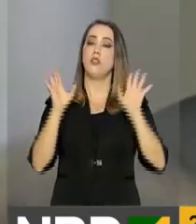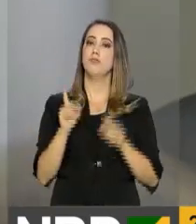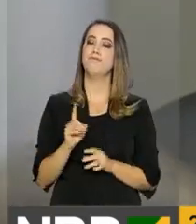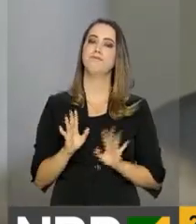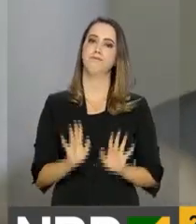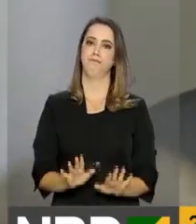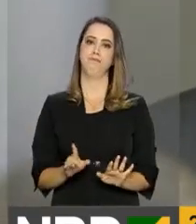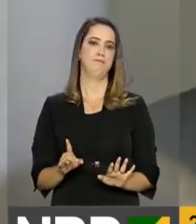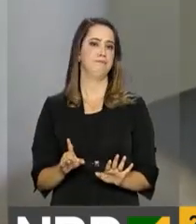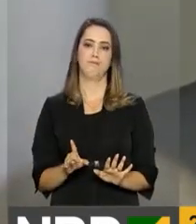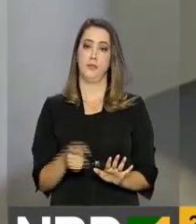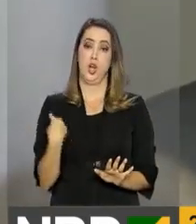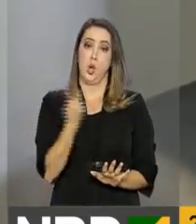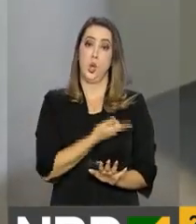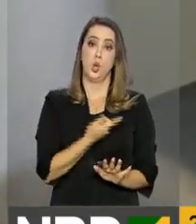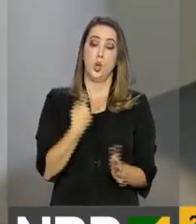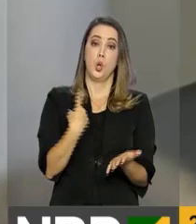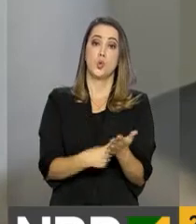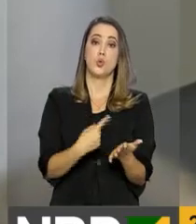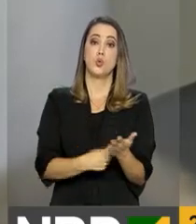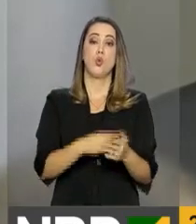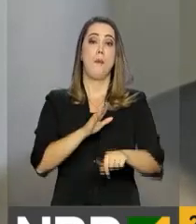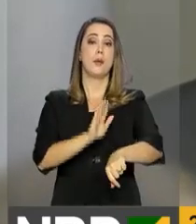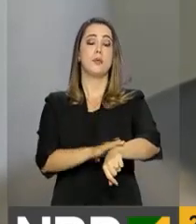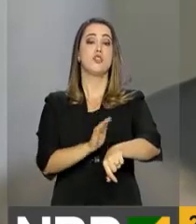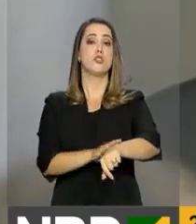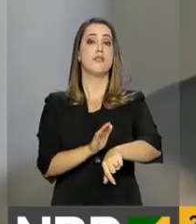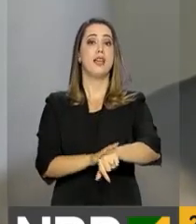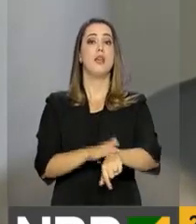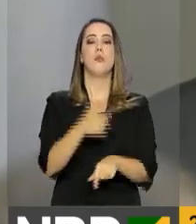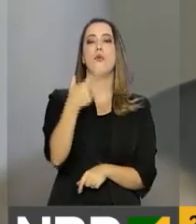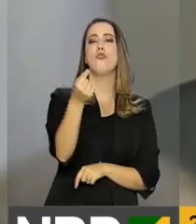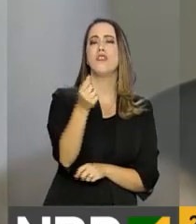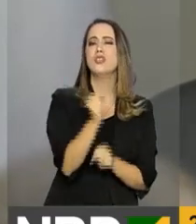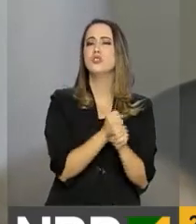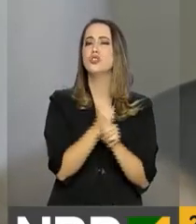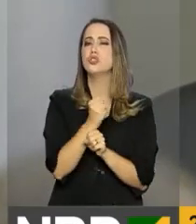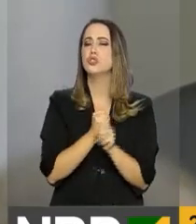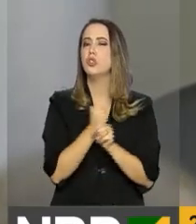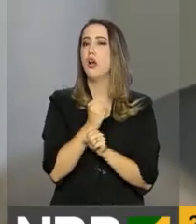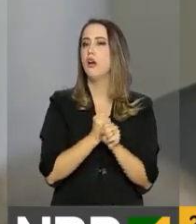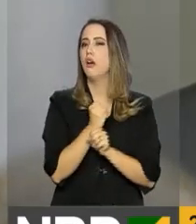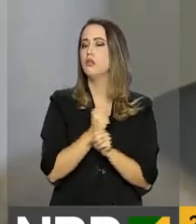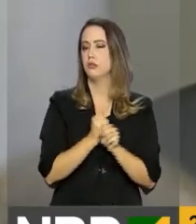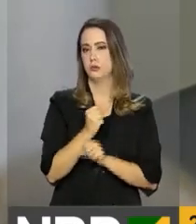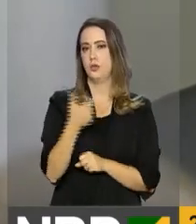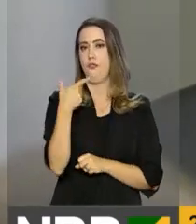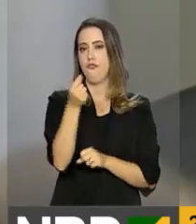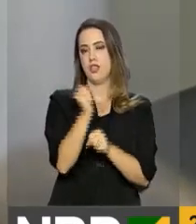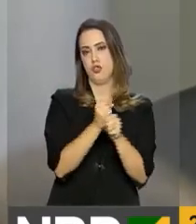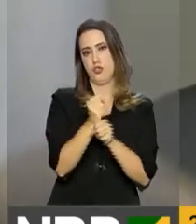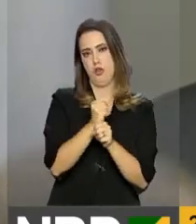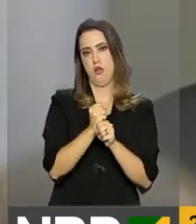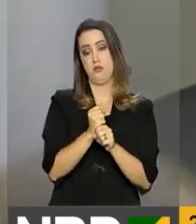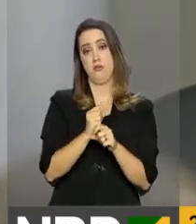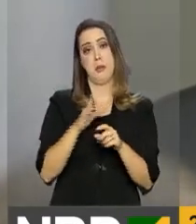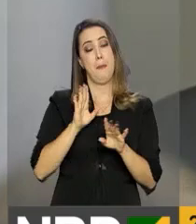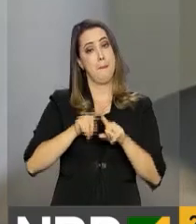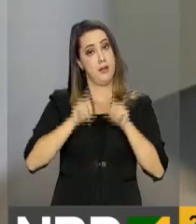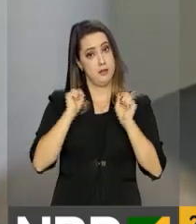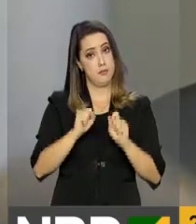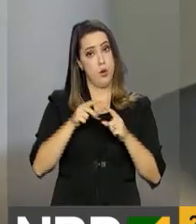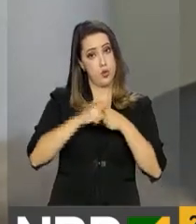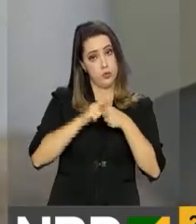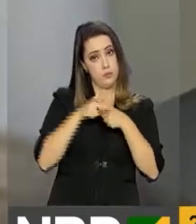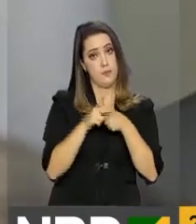2 anos, nós fixamos um prazo de 20 anos, não é? Revisável este teto daqui a 10 anos, na